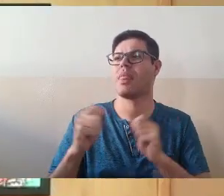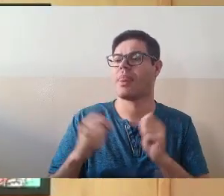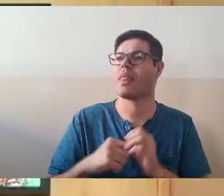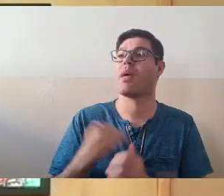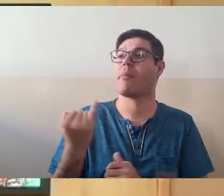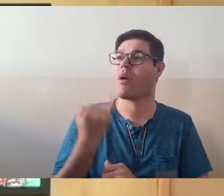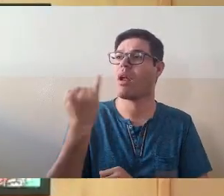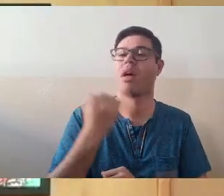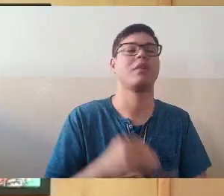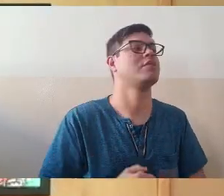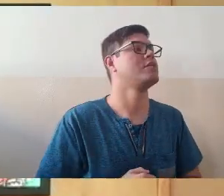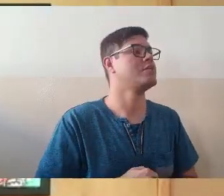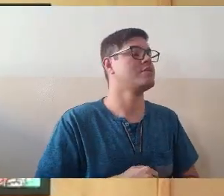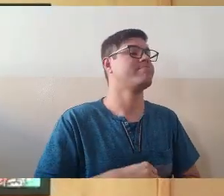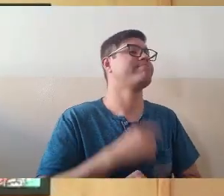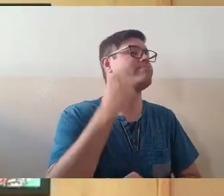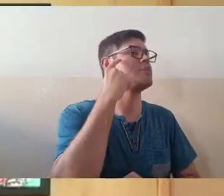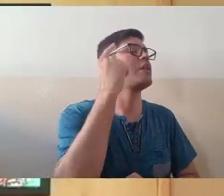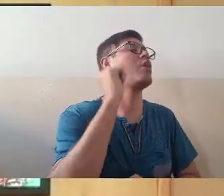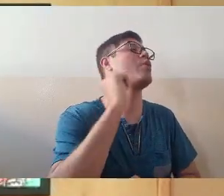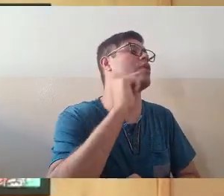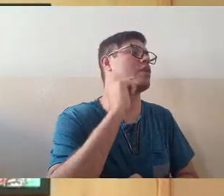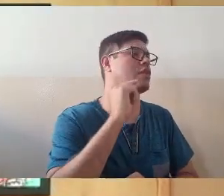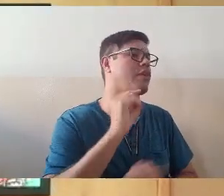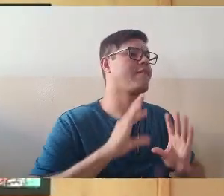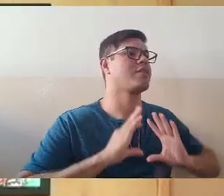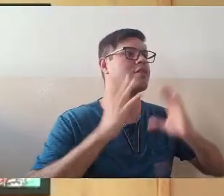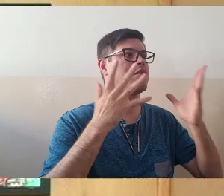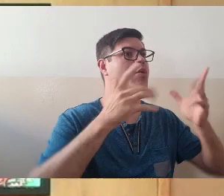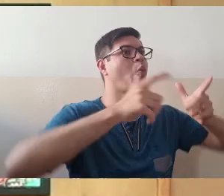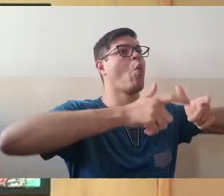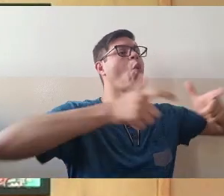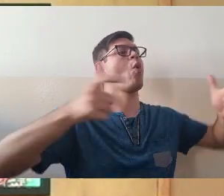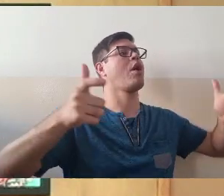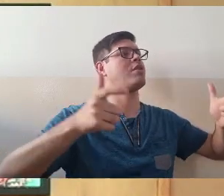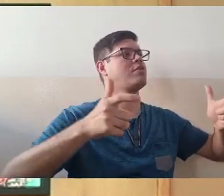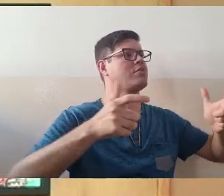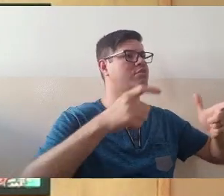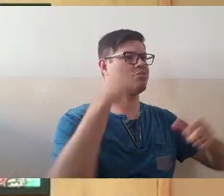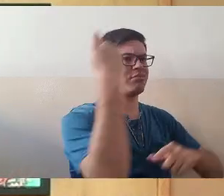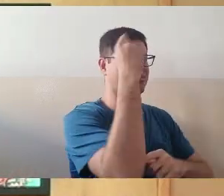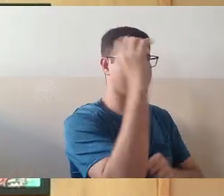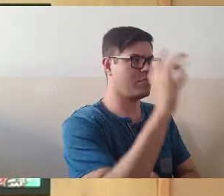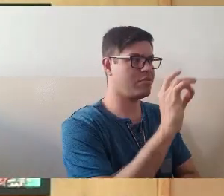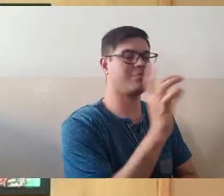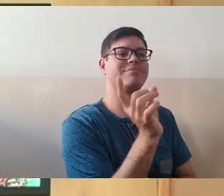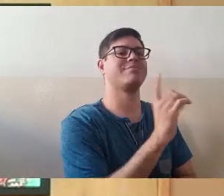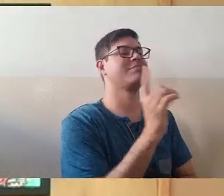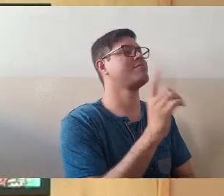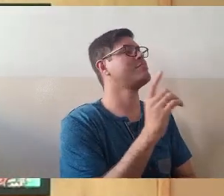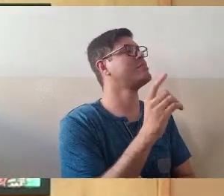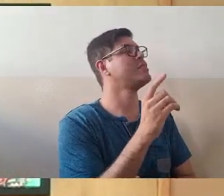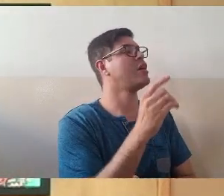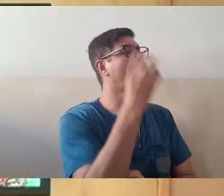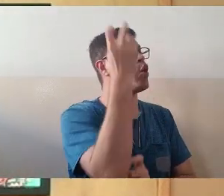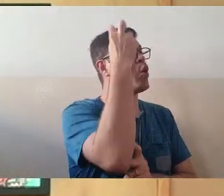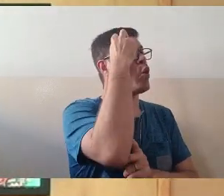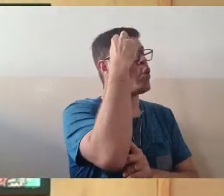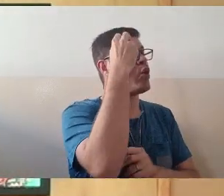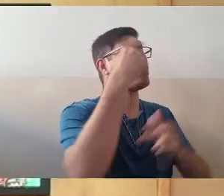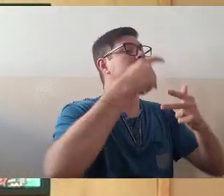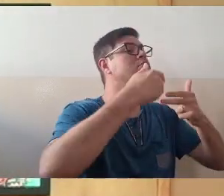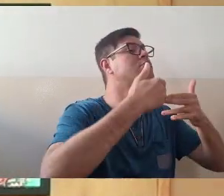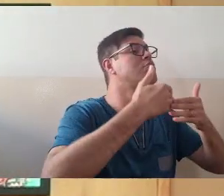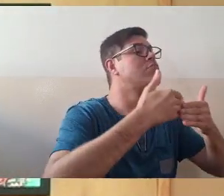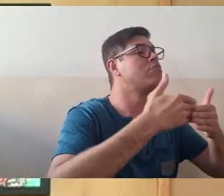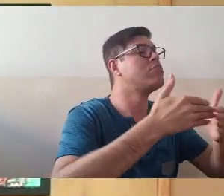a ideia é fazer um festival amplo, não só especificamente sertanejo, mas que abra para a cultura popular como um todo, entende? Para que